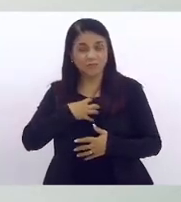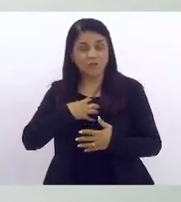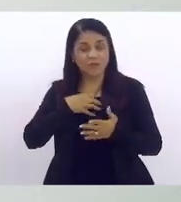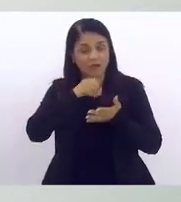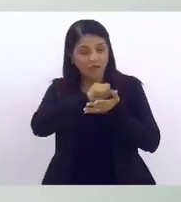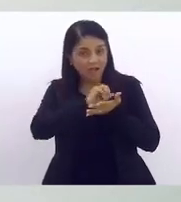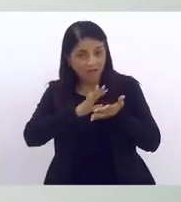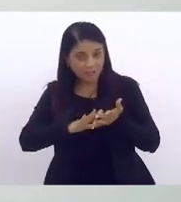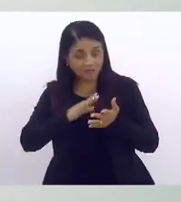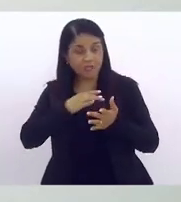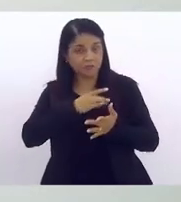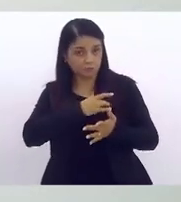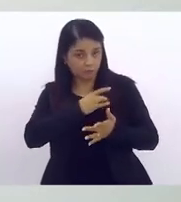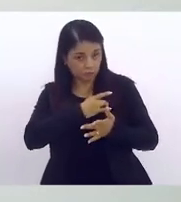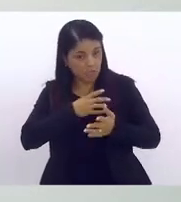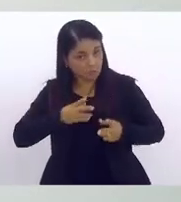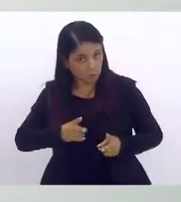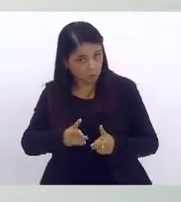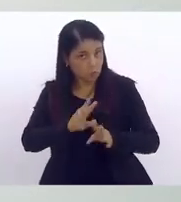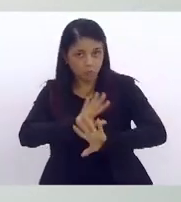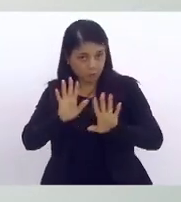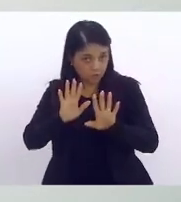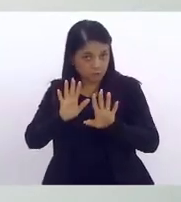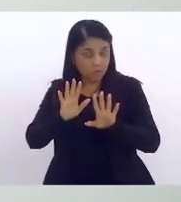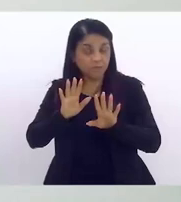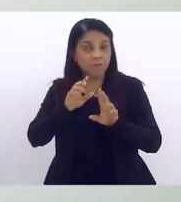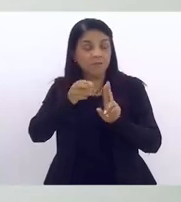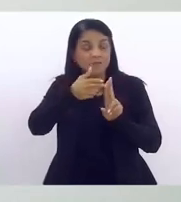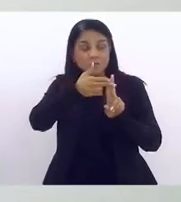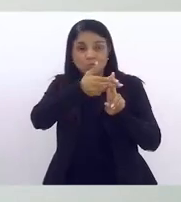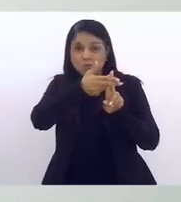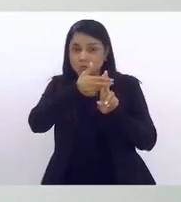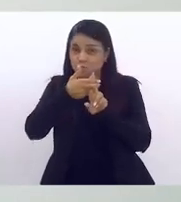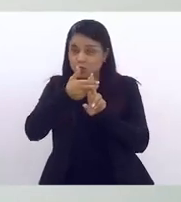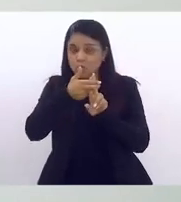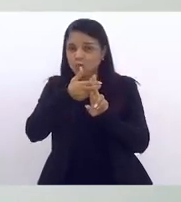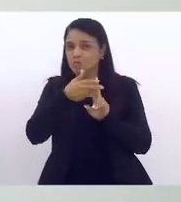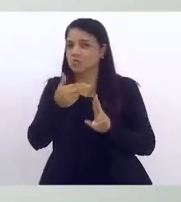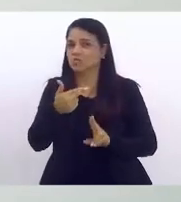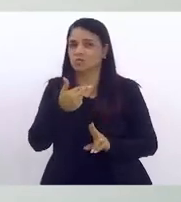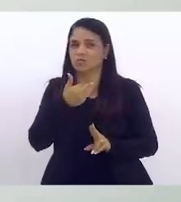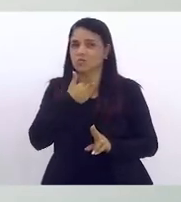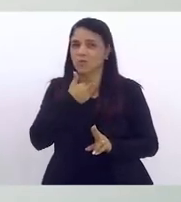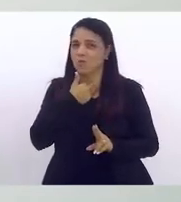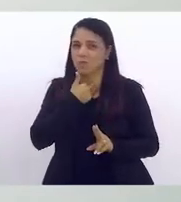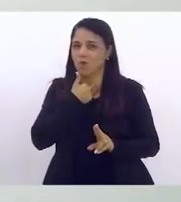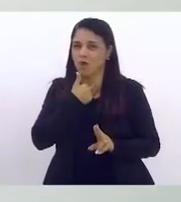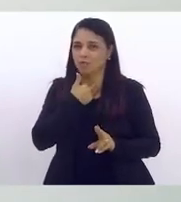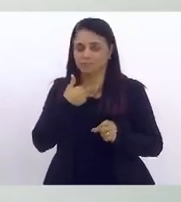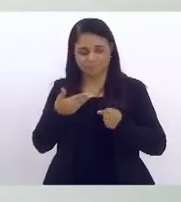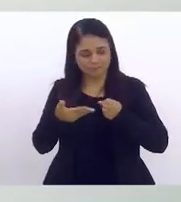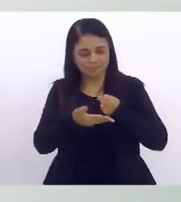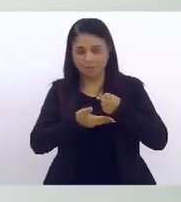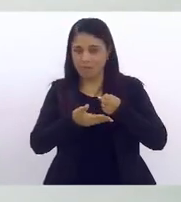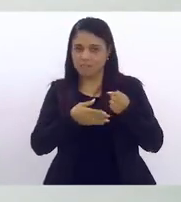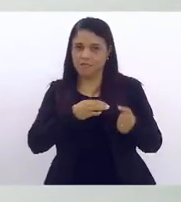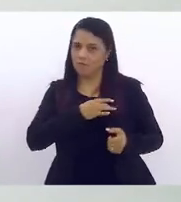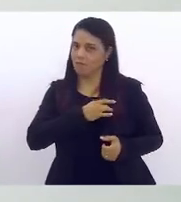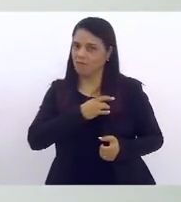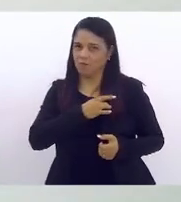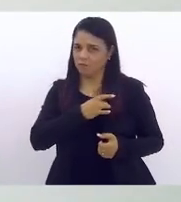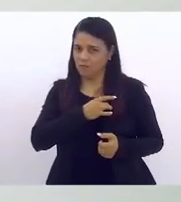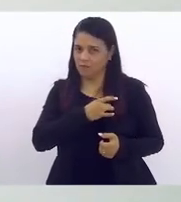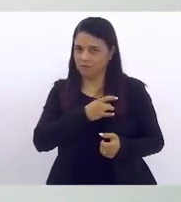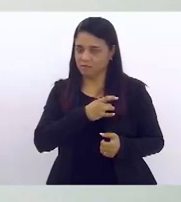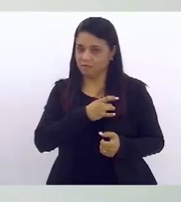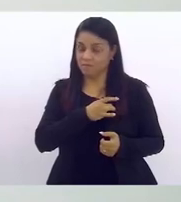voluntárias, que assim continuem fazendo atividades voluntárias. Mas o SUS não pode se pautar, na sua essência, por uma função voluntária. Então, o que